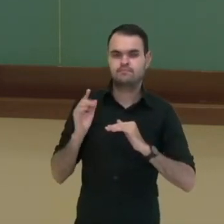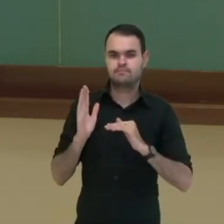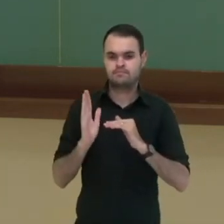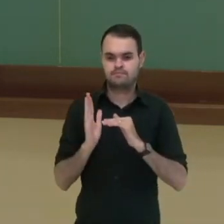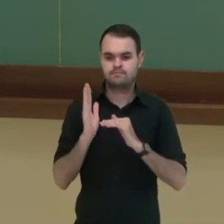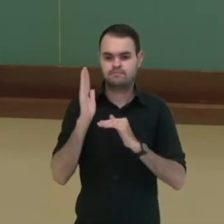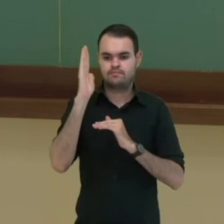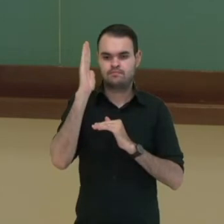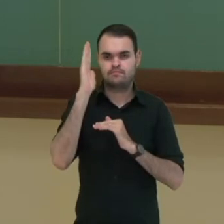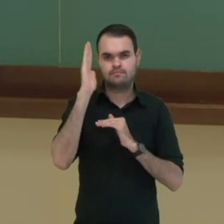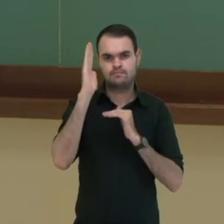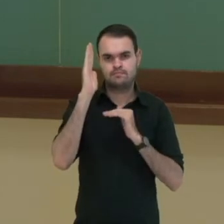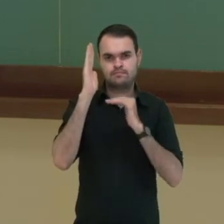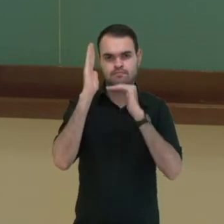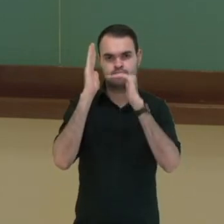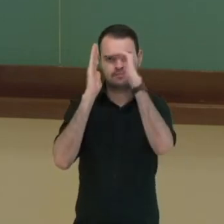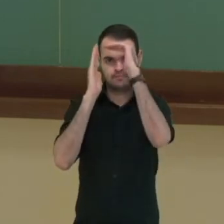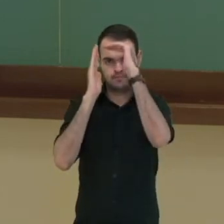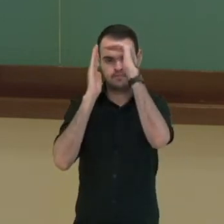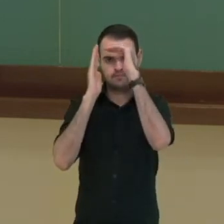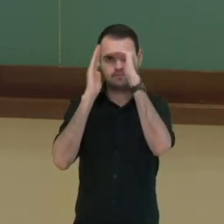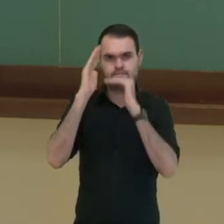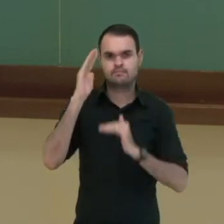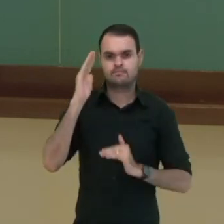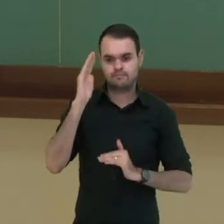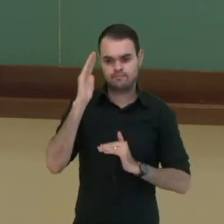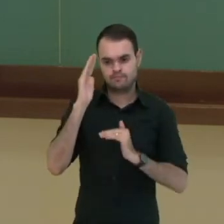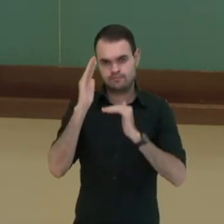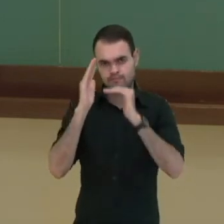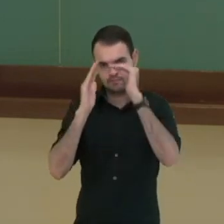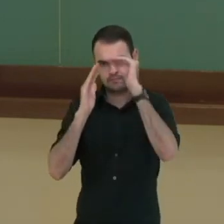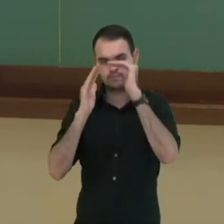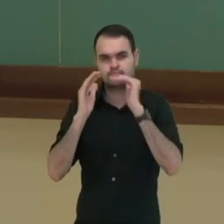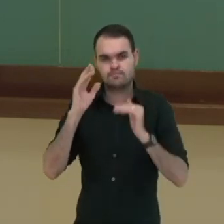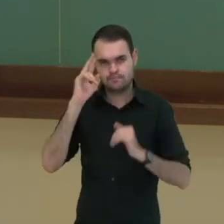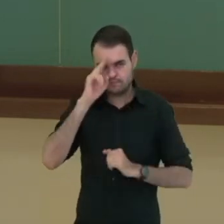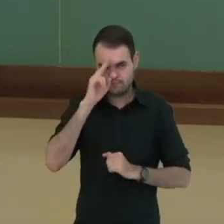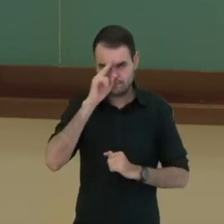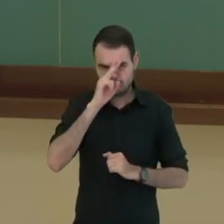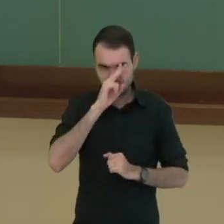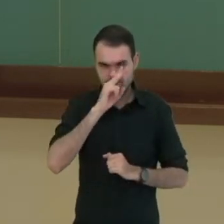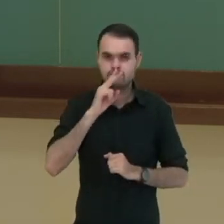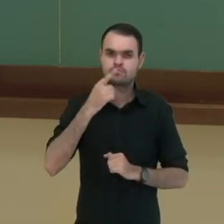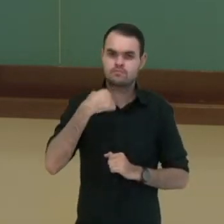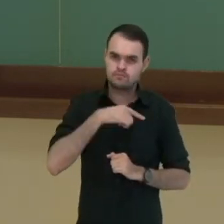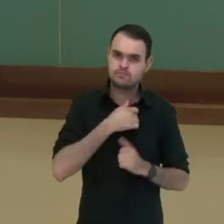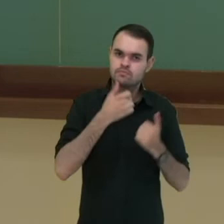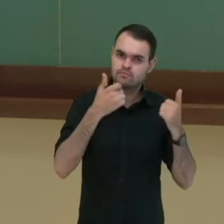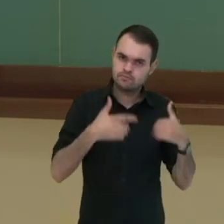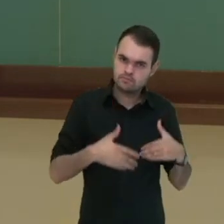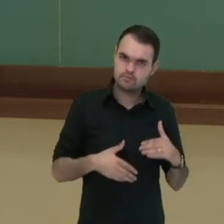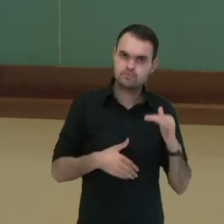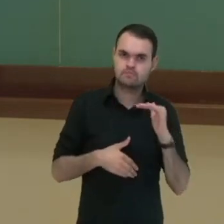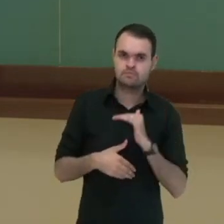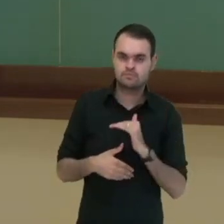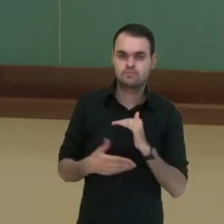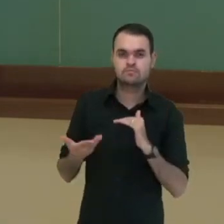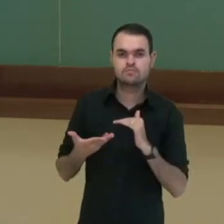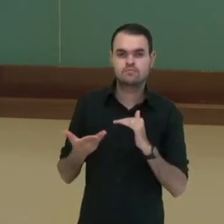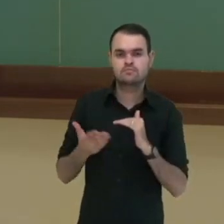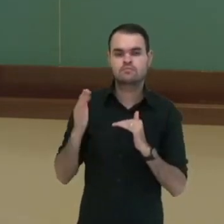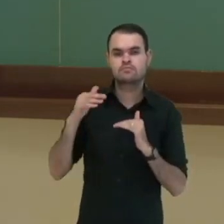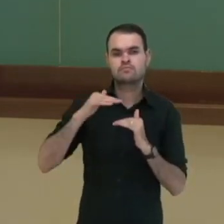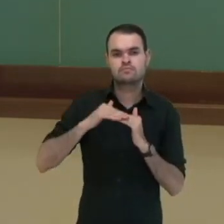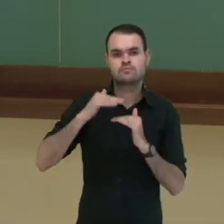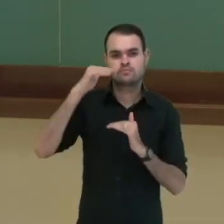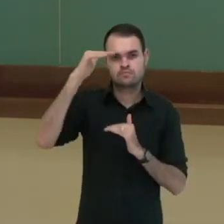primeira categoria taxonômica que a gente estaria observando para classificar os seres vivos? Então, mencionamos a espécie, né, fizemos essa atividade, e agora, então, a